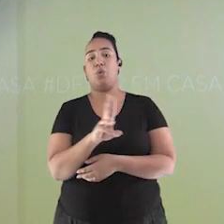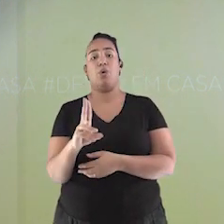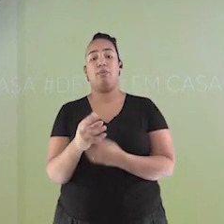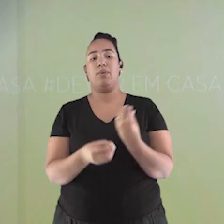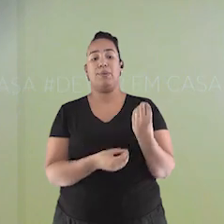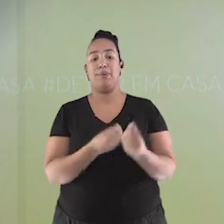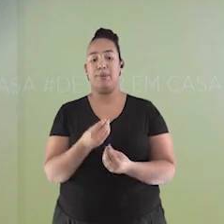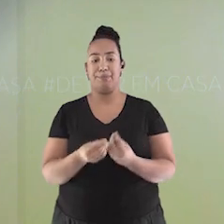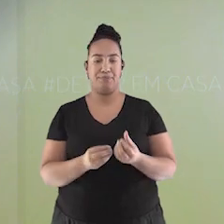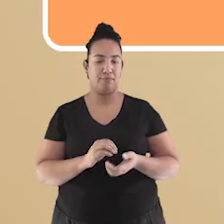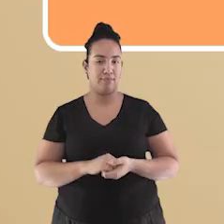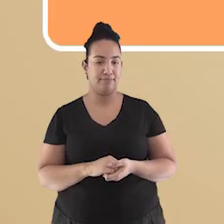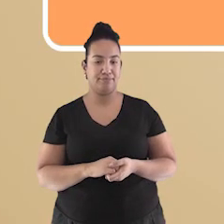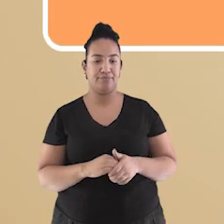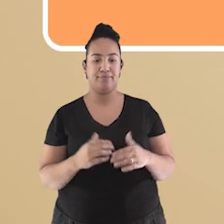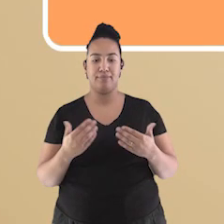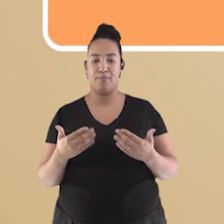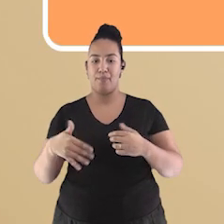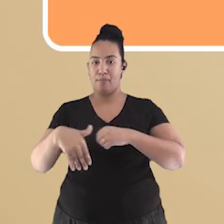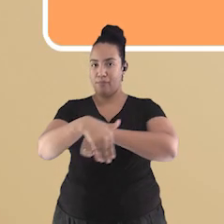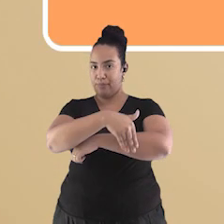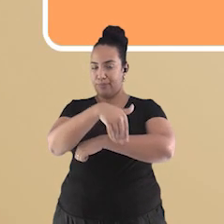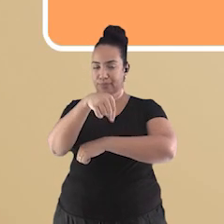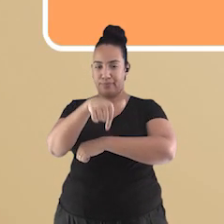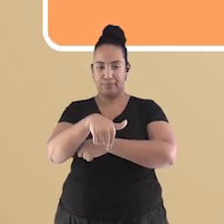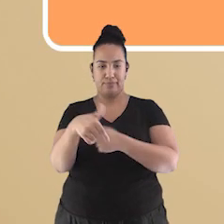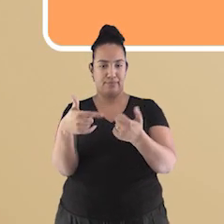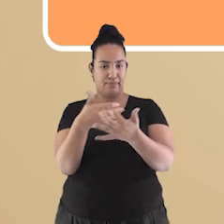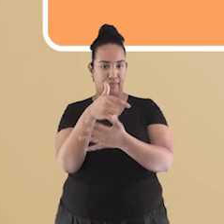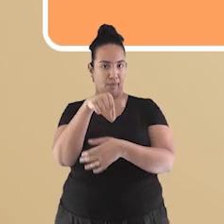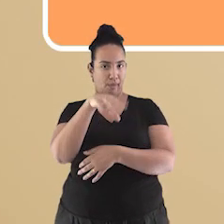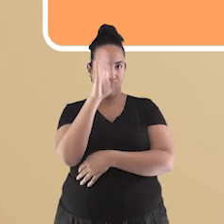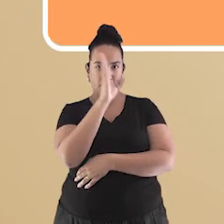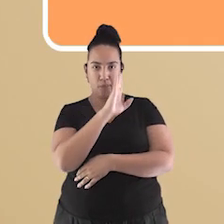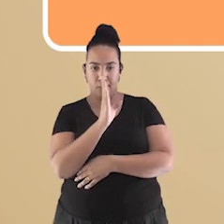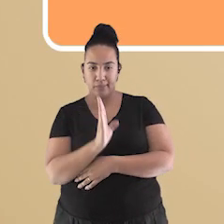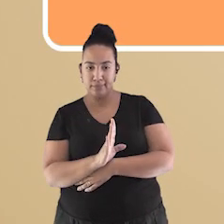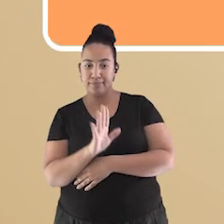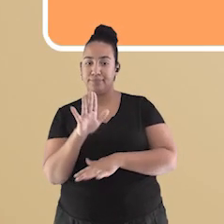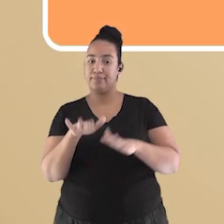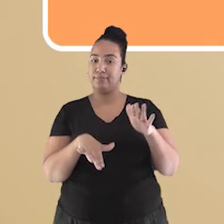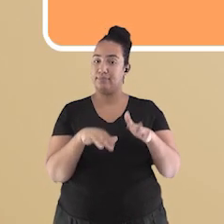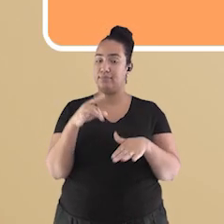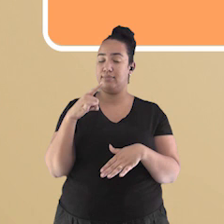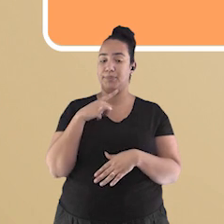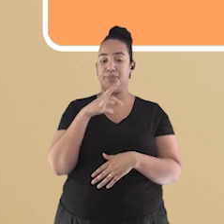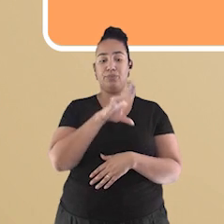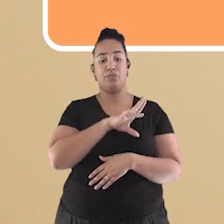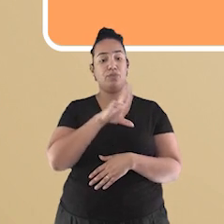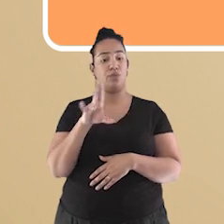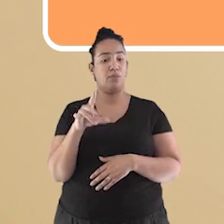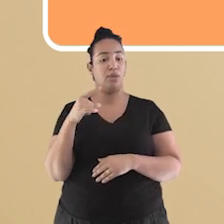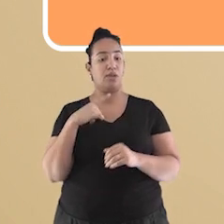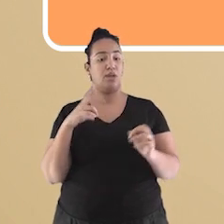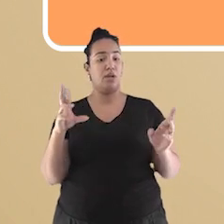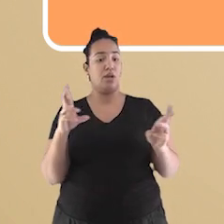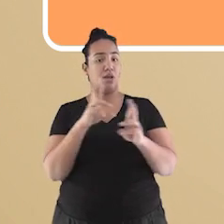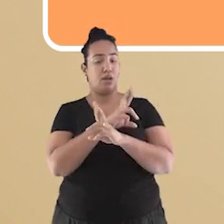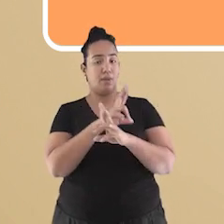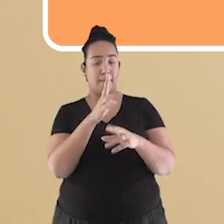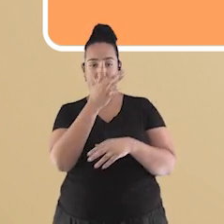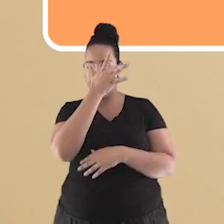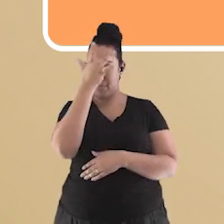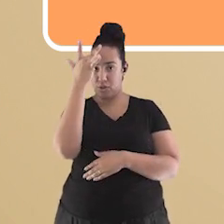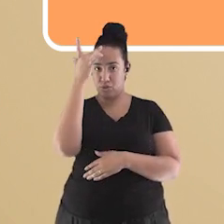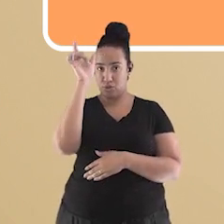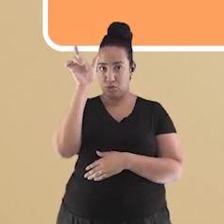nomes escolhidos. As ruas das cidades brasileiras geralmente recebem nomes